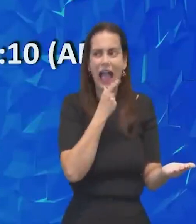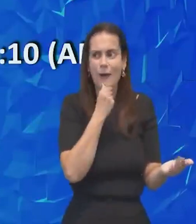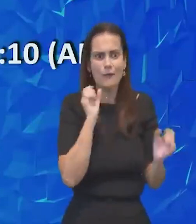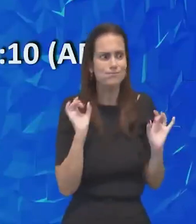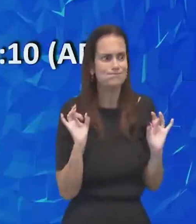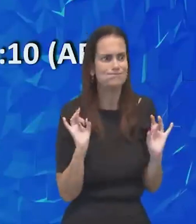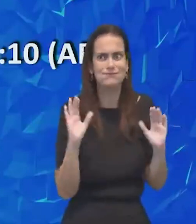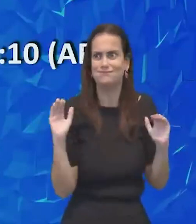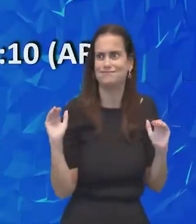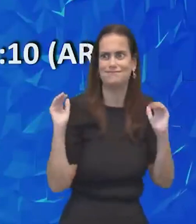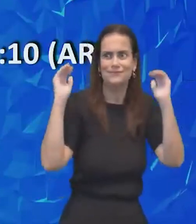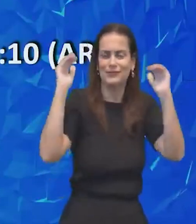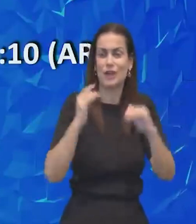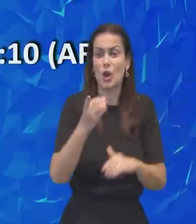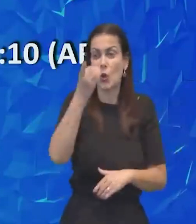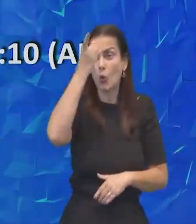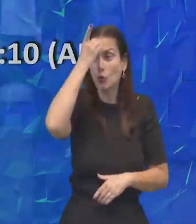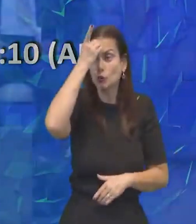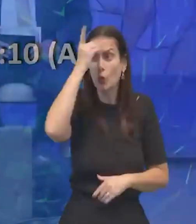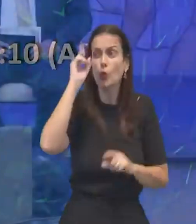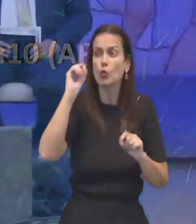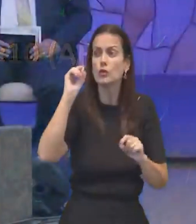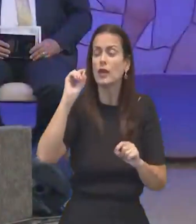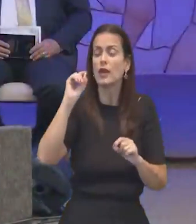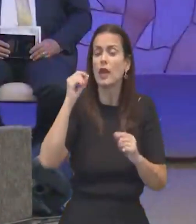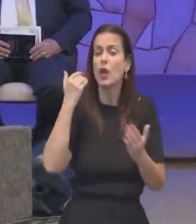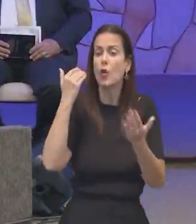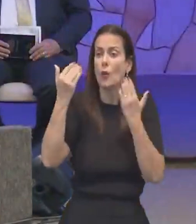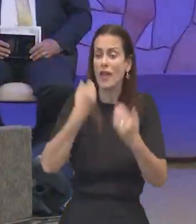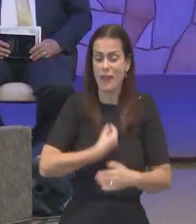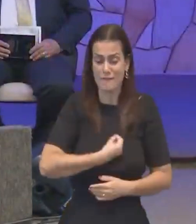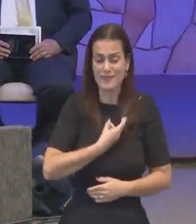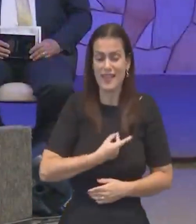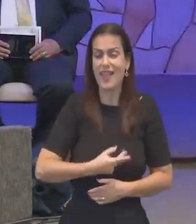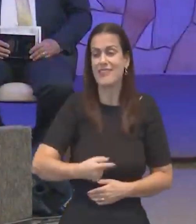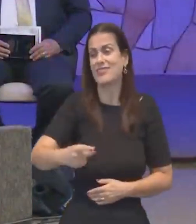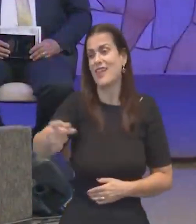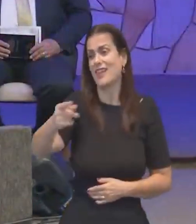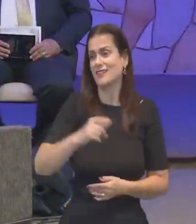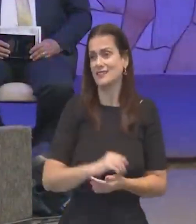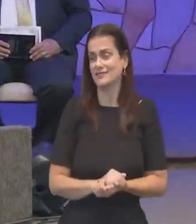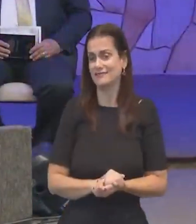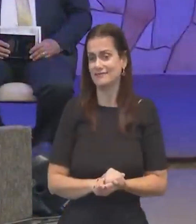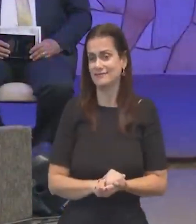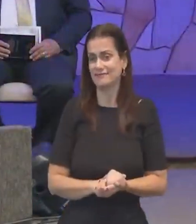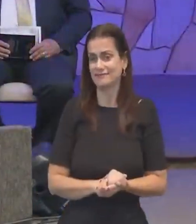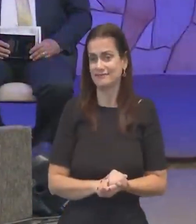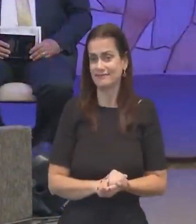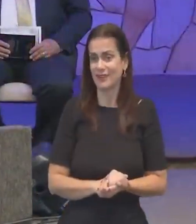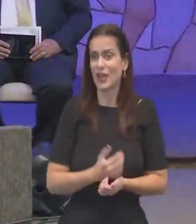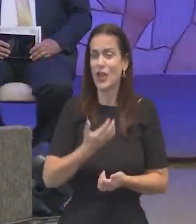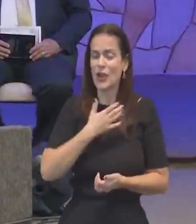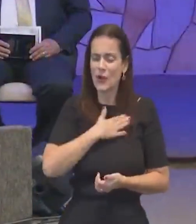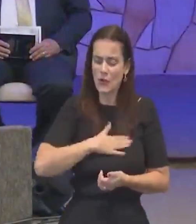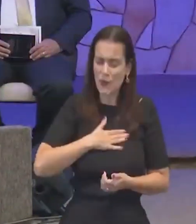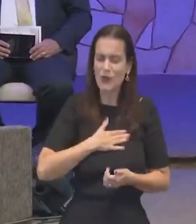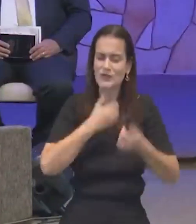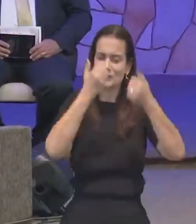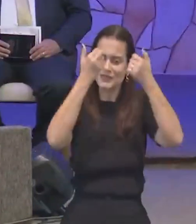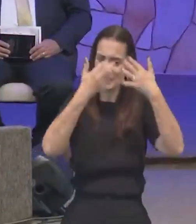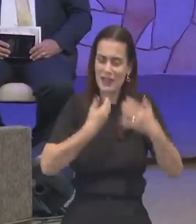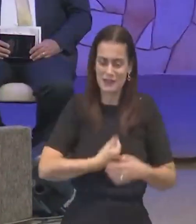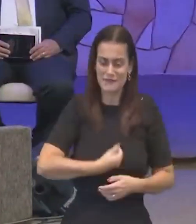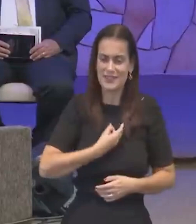O dom de Deus que Jesus se refere aqui é a própria vida eterna. E eu gosto de lembrar e ressaltar que a vida eterna é